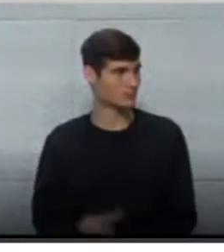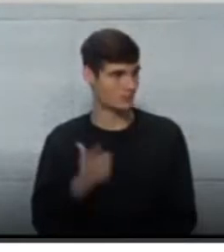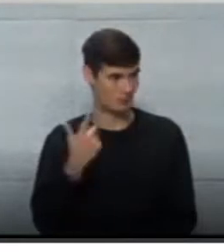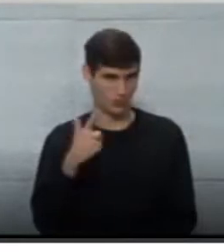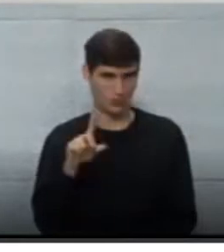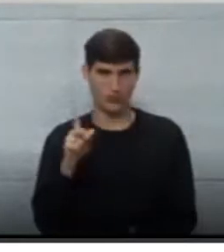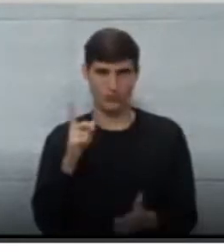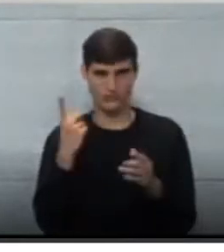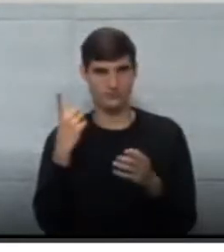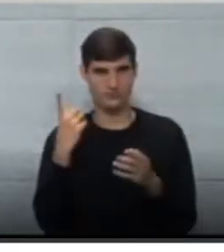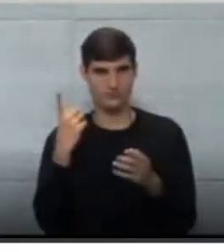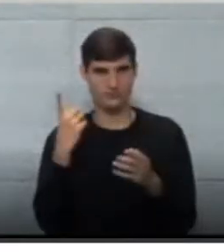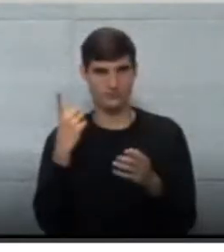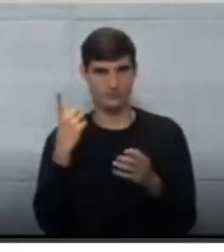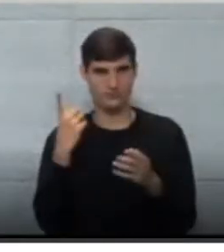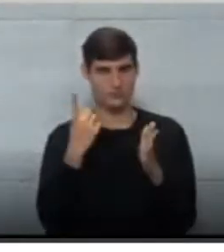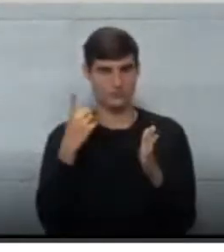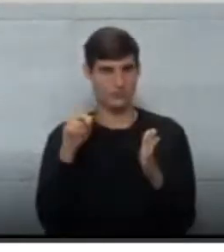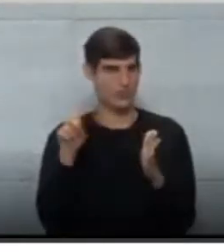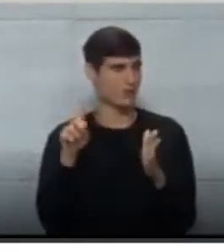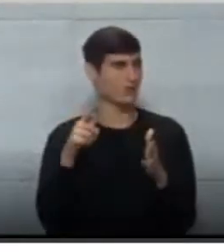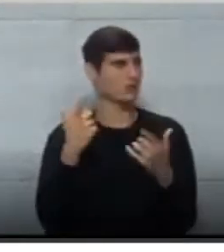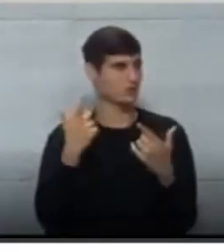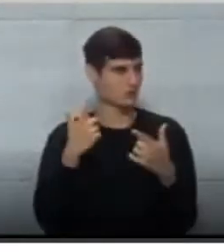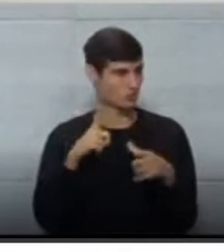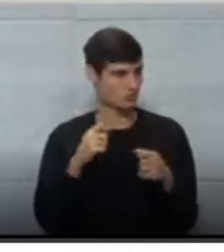para eliminar o micro-organismo.